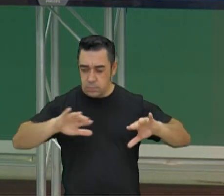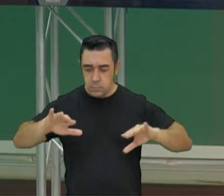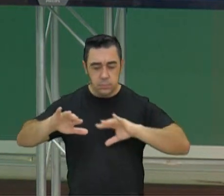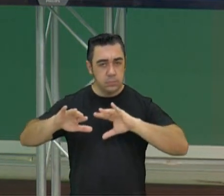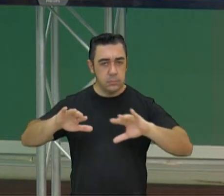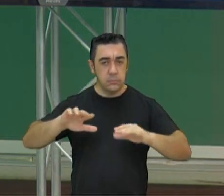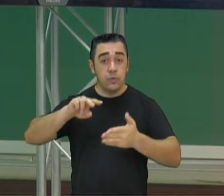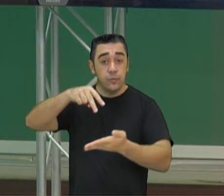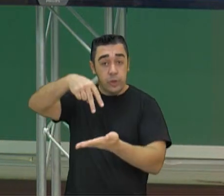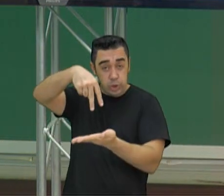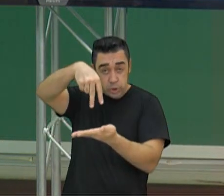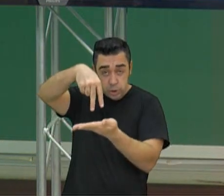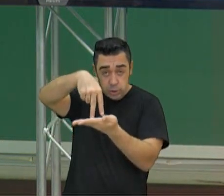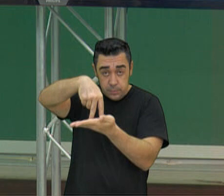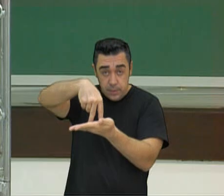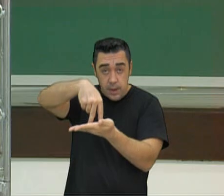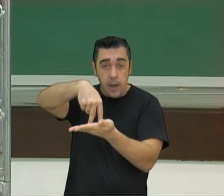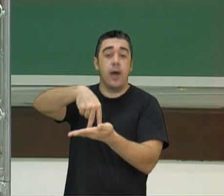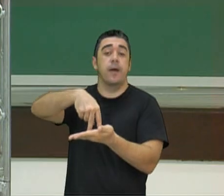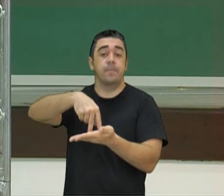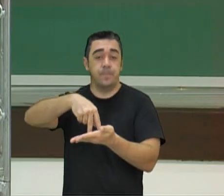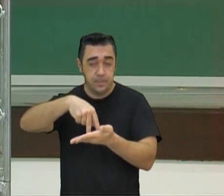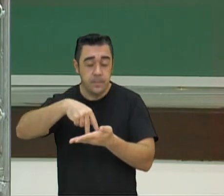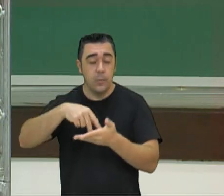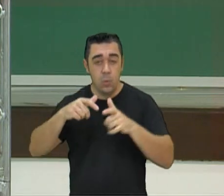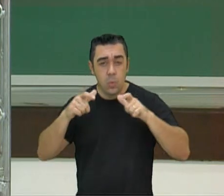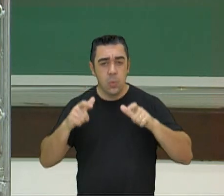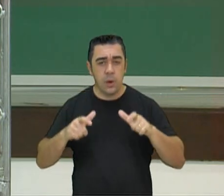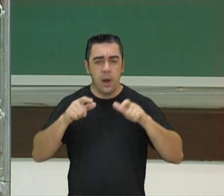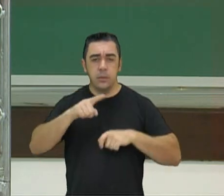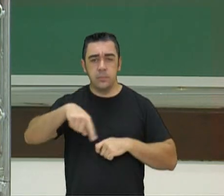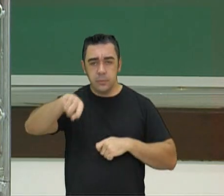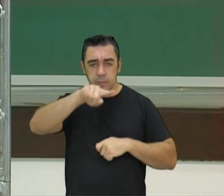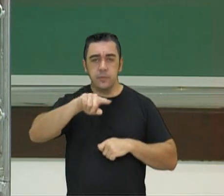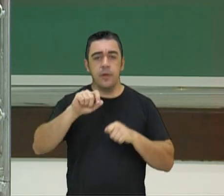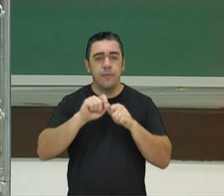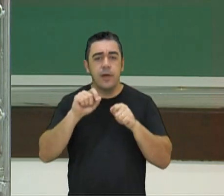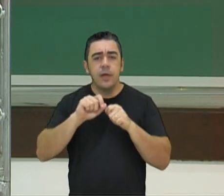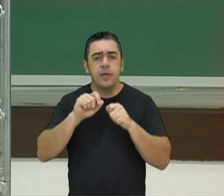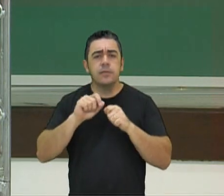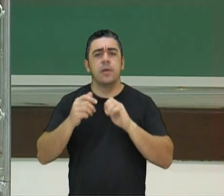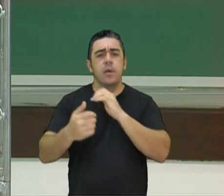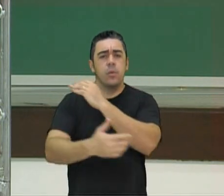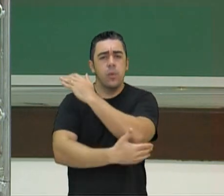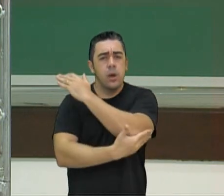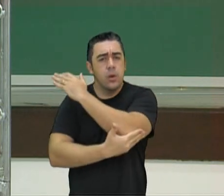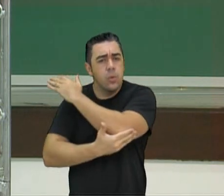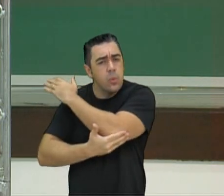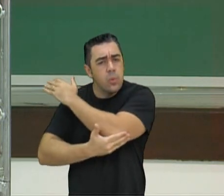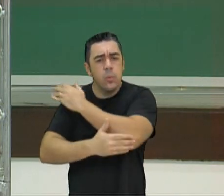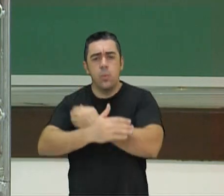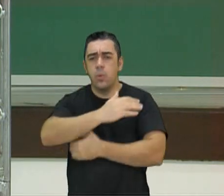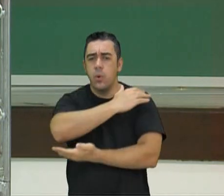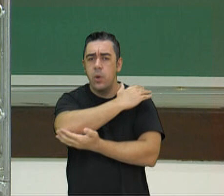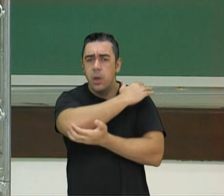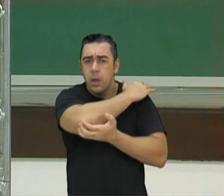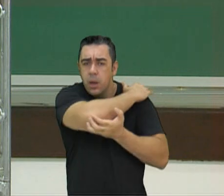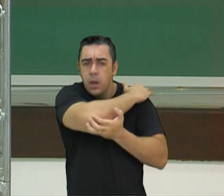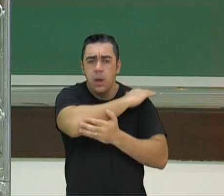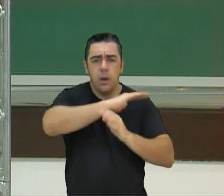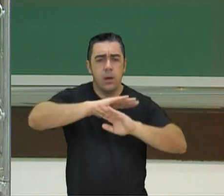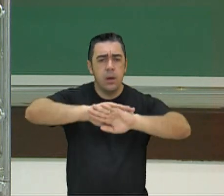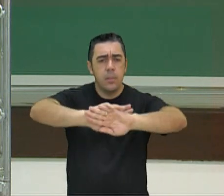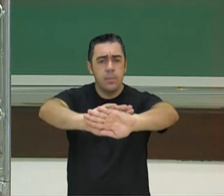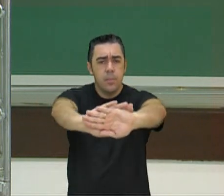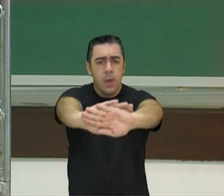móveis, deixa um espaço bacana para vocês circularem ali, para nós estar fazendo um alongamento, alguns movimentos para iniciarmos